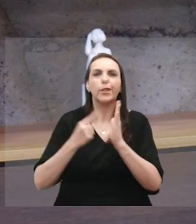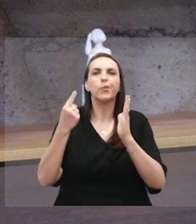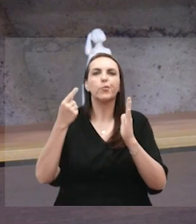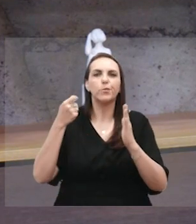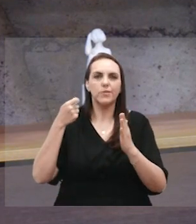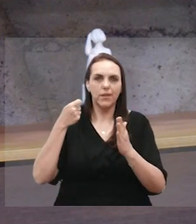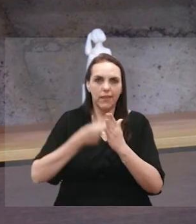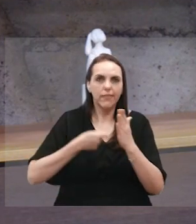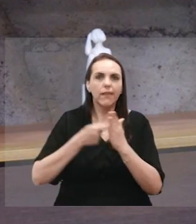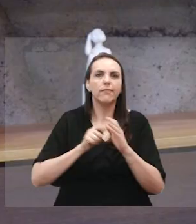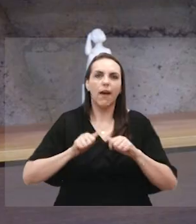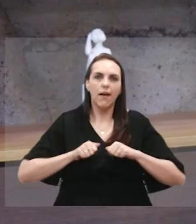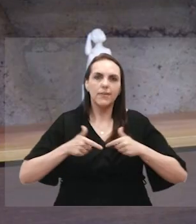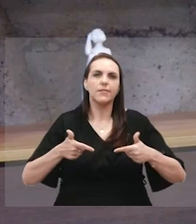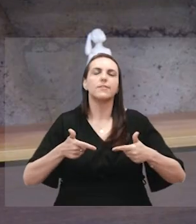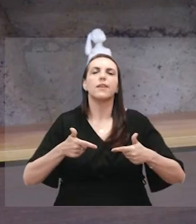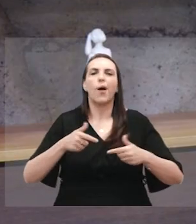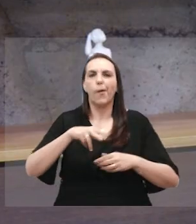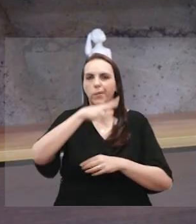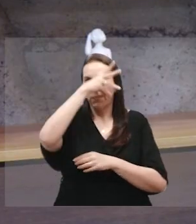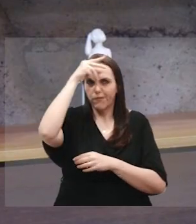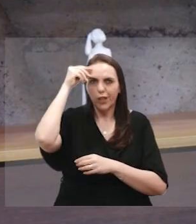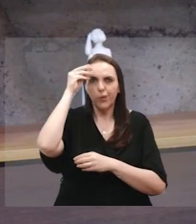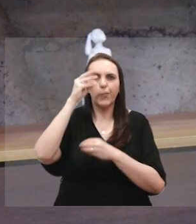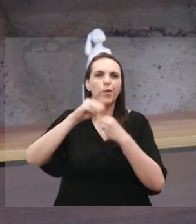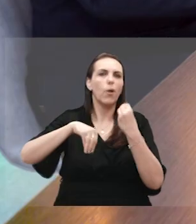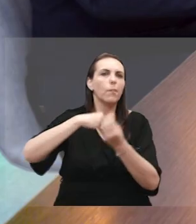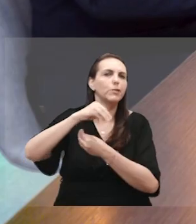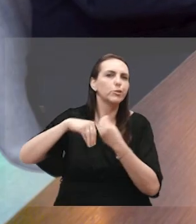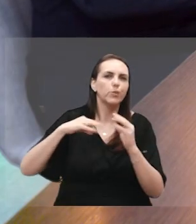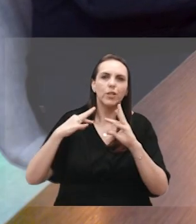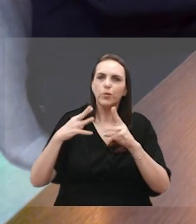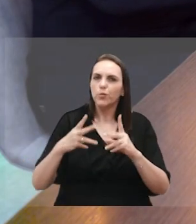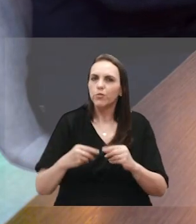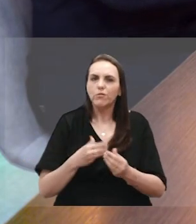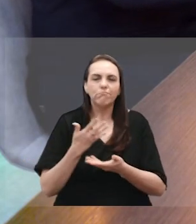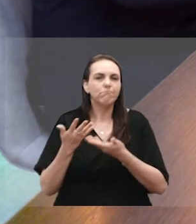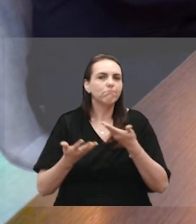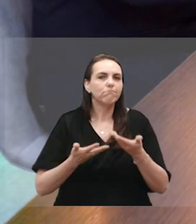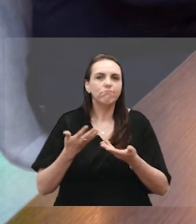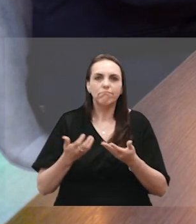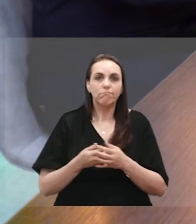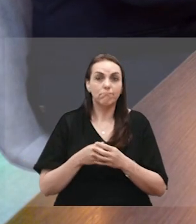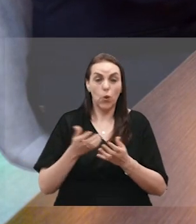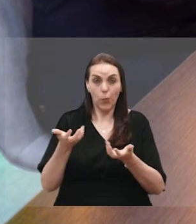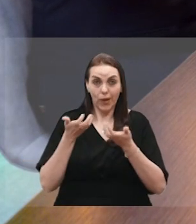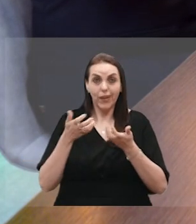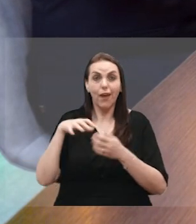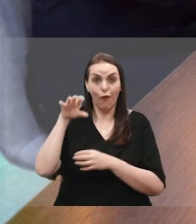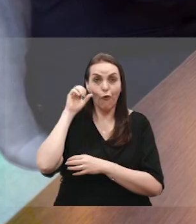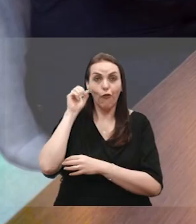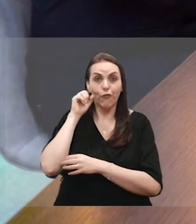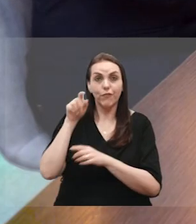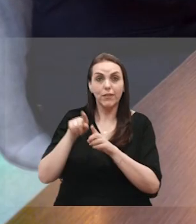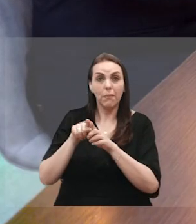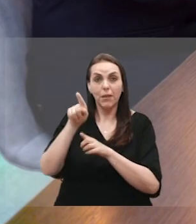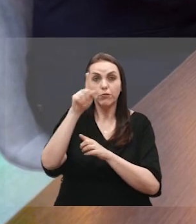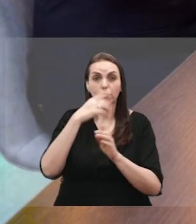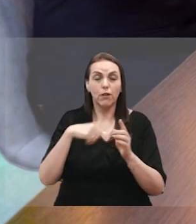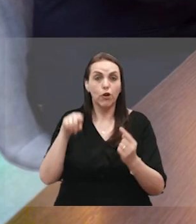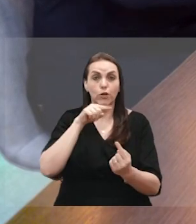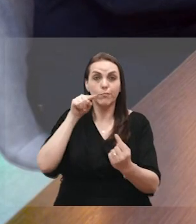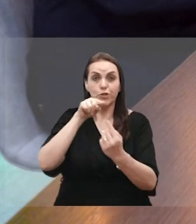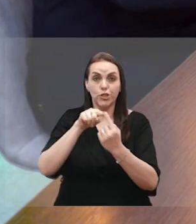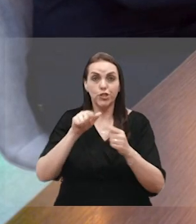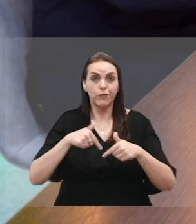tentar uma ação por parte do executivo, ou uma mescla de tudo? Eu gostaria também de ouvir do senhor esse